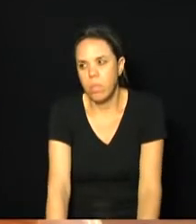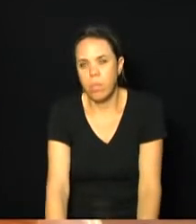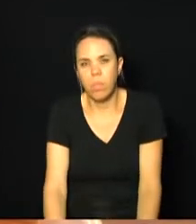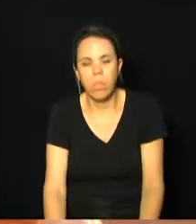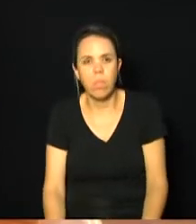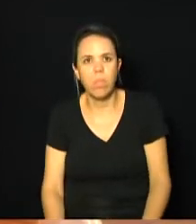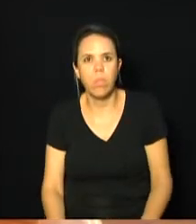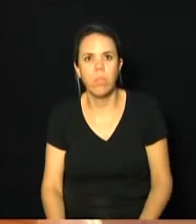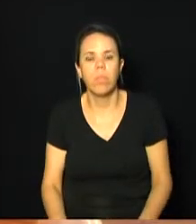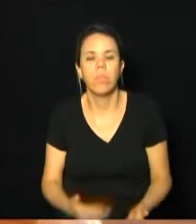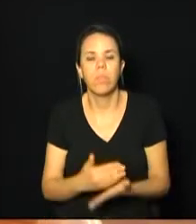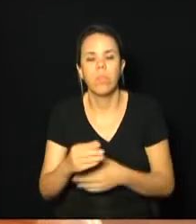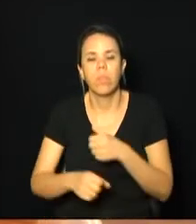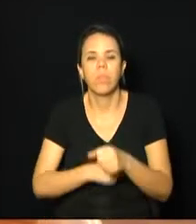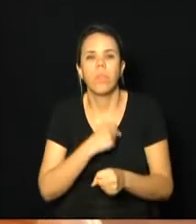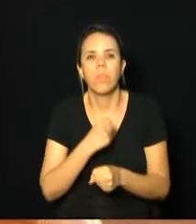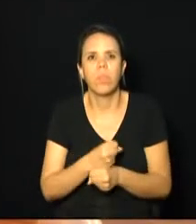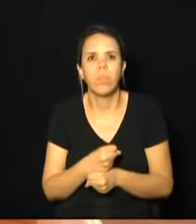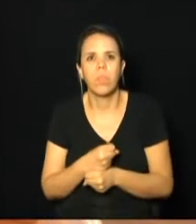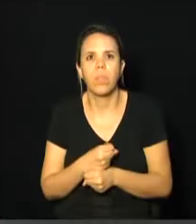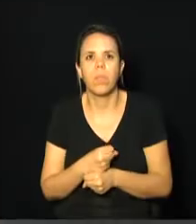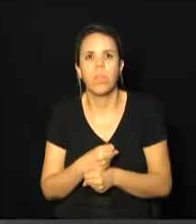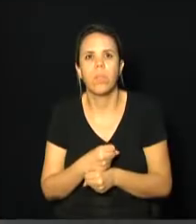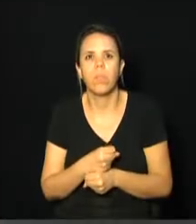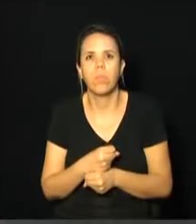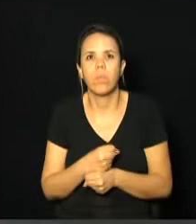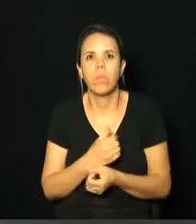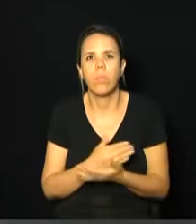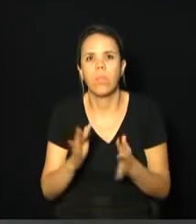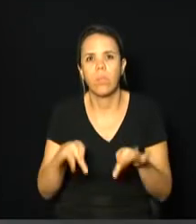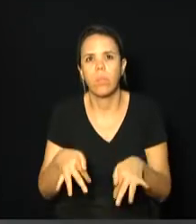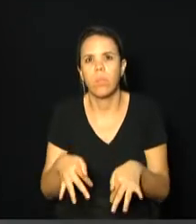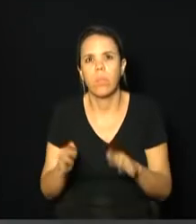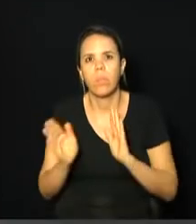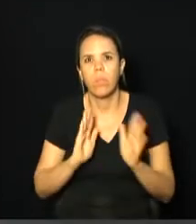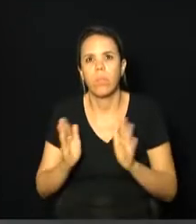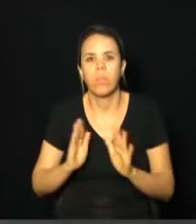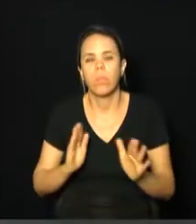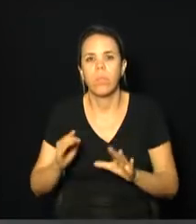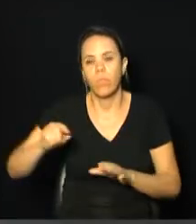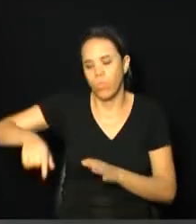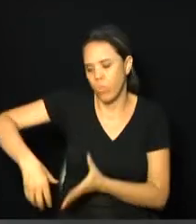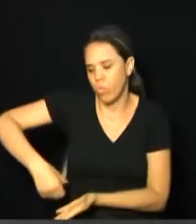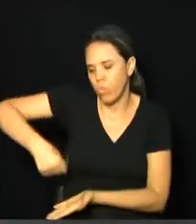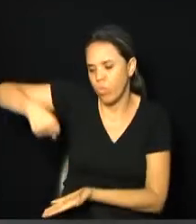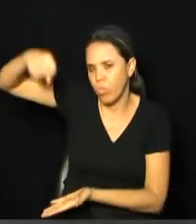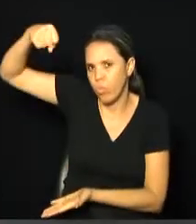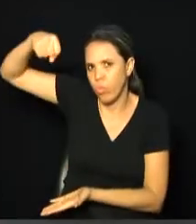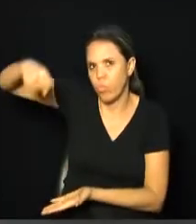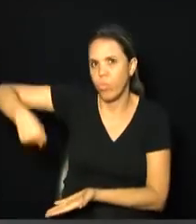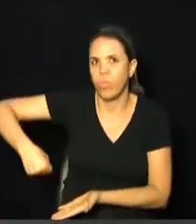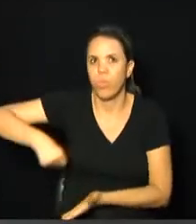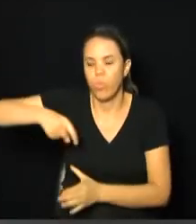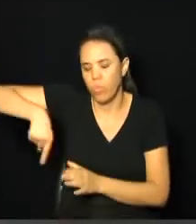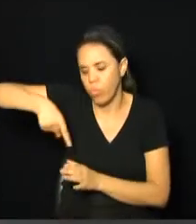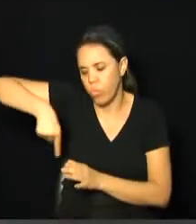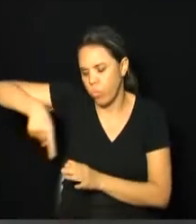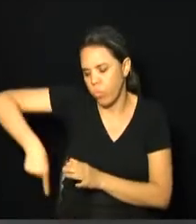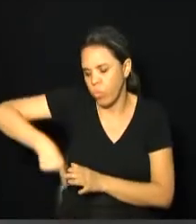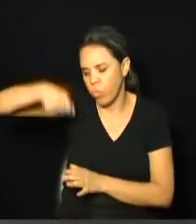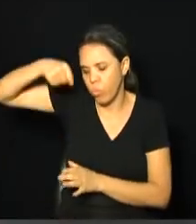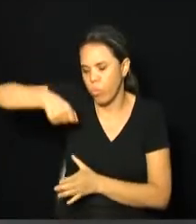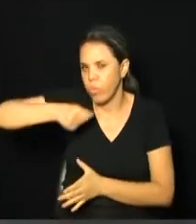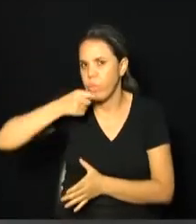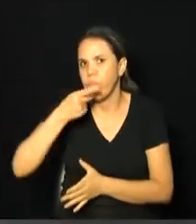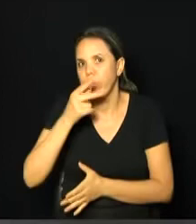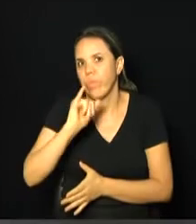Ficou começo do ano lá, final do ano passado e começo desse ano, um caminhão furando o poço artesiano lá, que eu falei com ele, ele